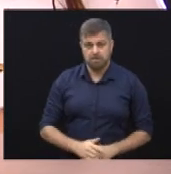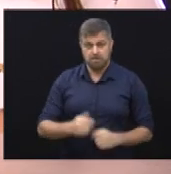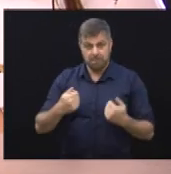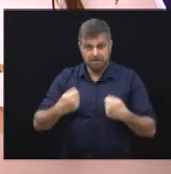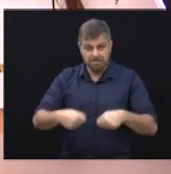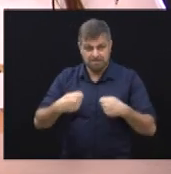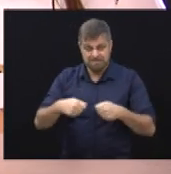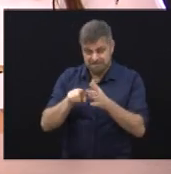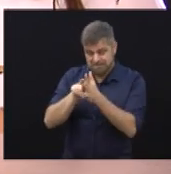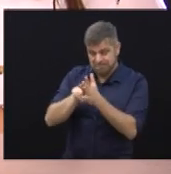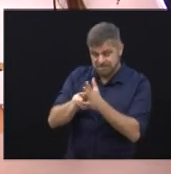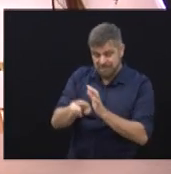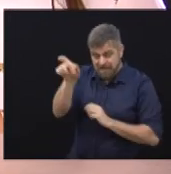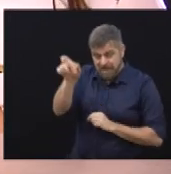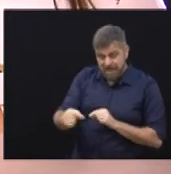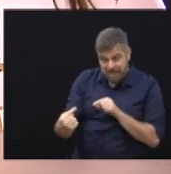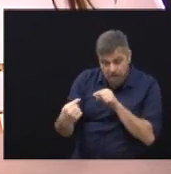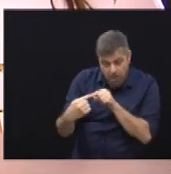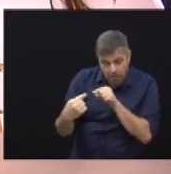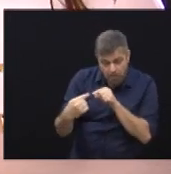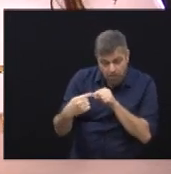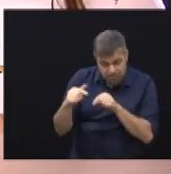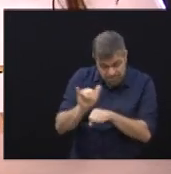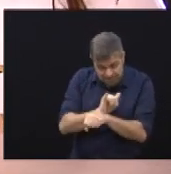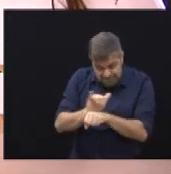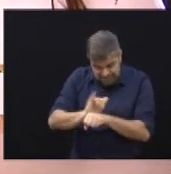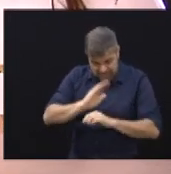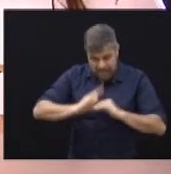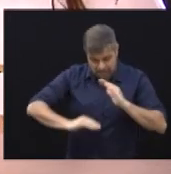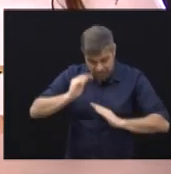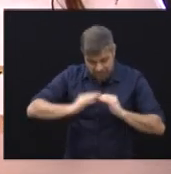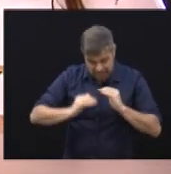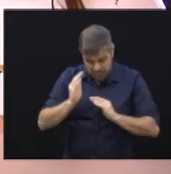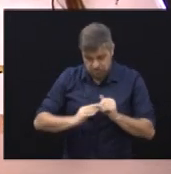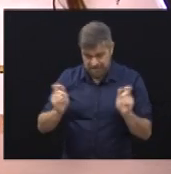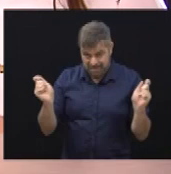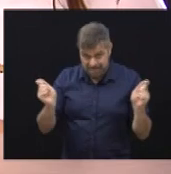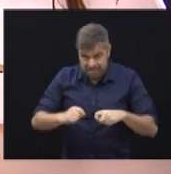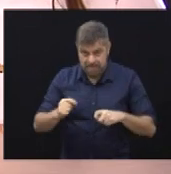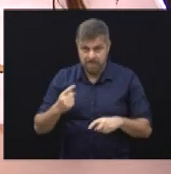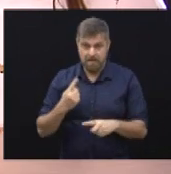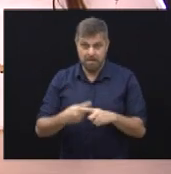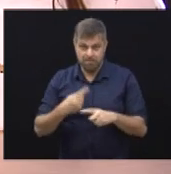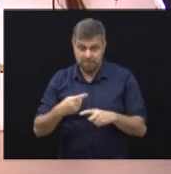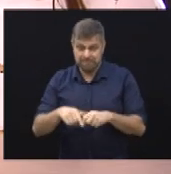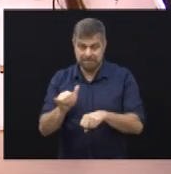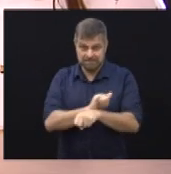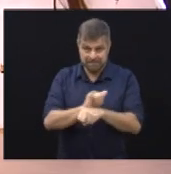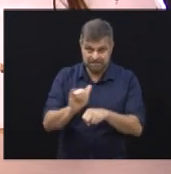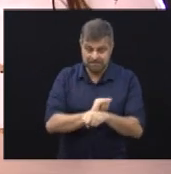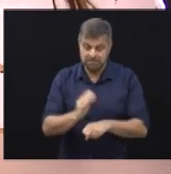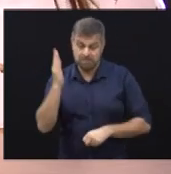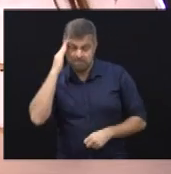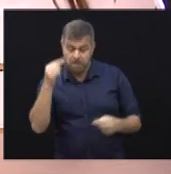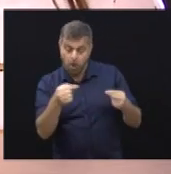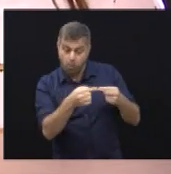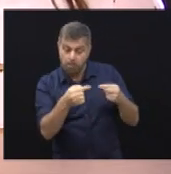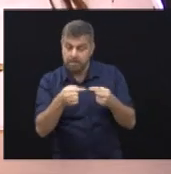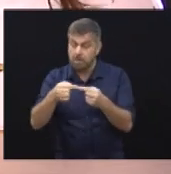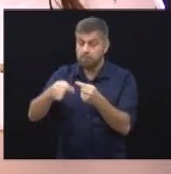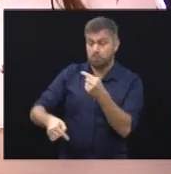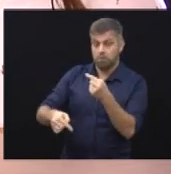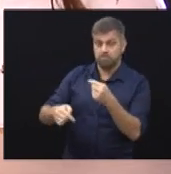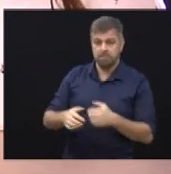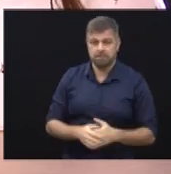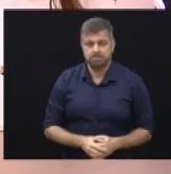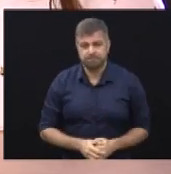bem, mas assim, a gente tem que ver se ele pode passar por esse procedimento, porque todas as técnicas estéticas têm as indicações e